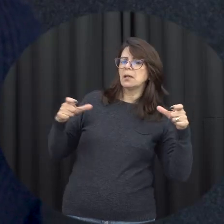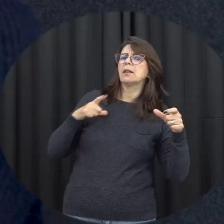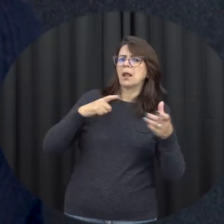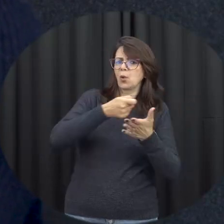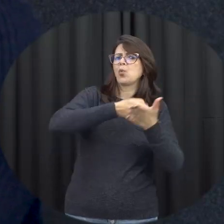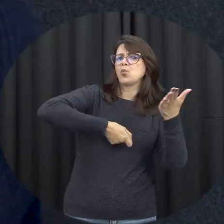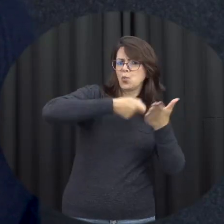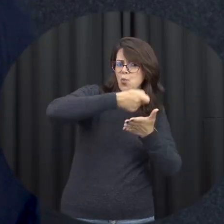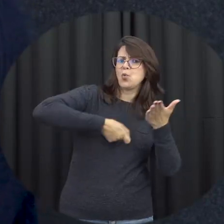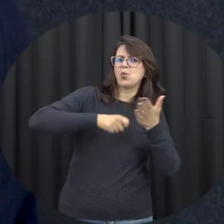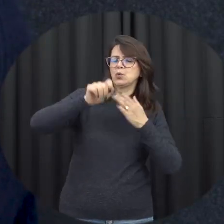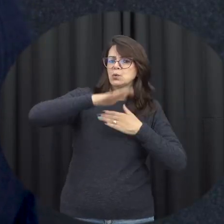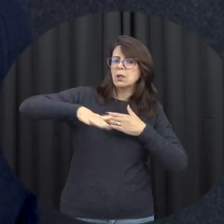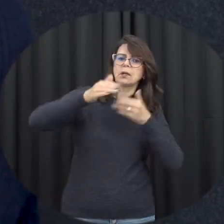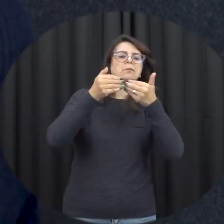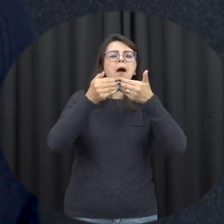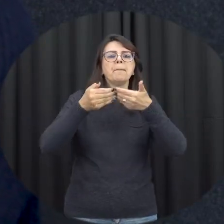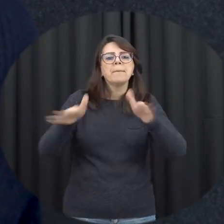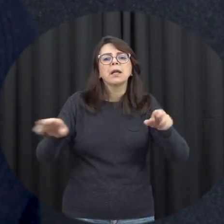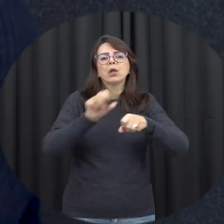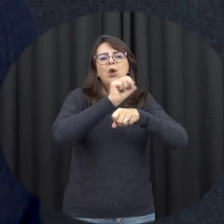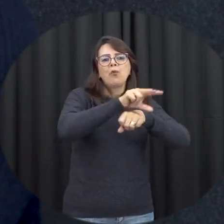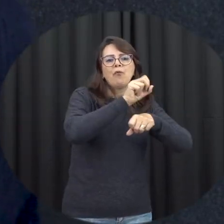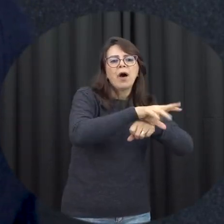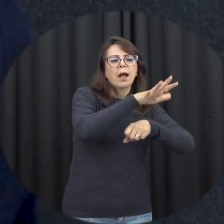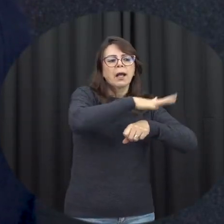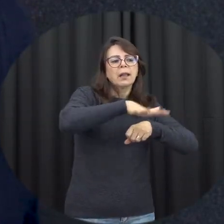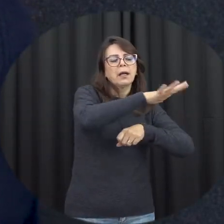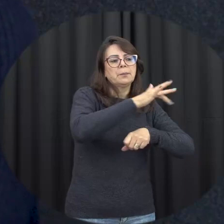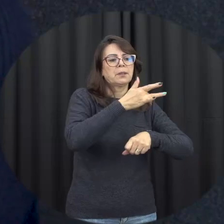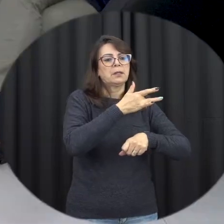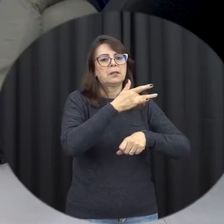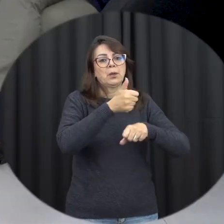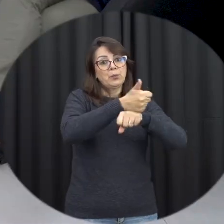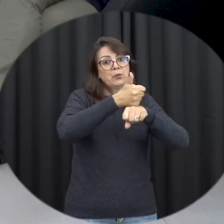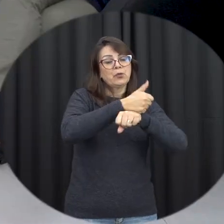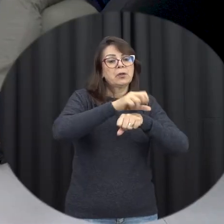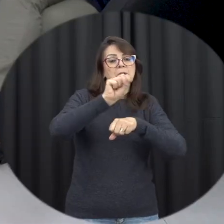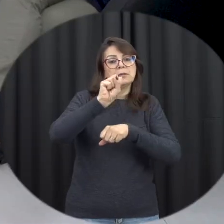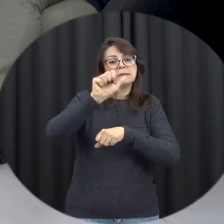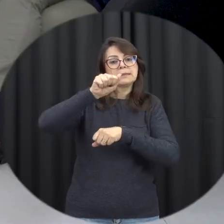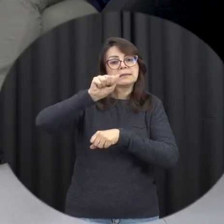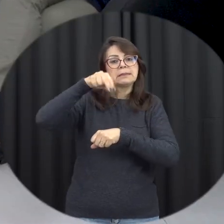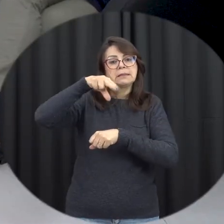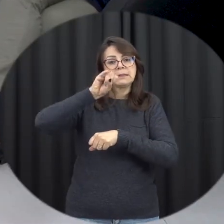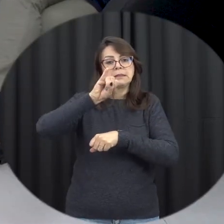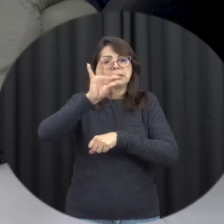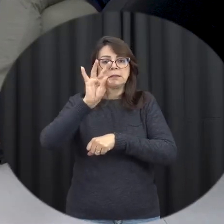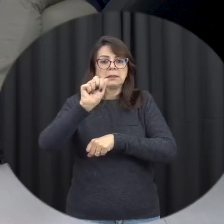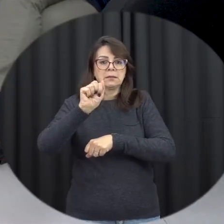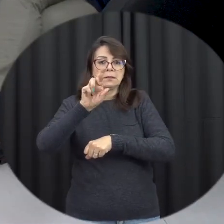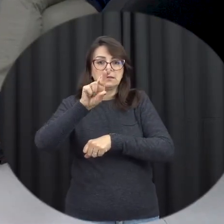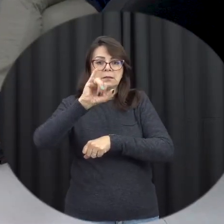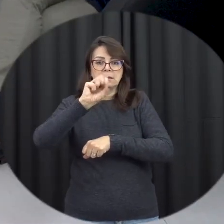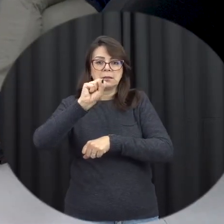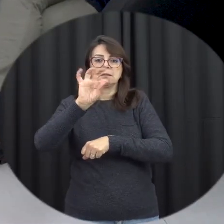a maioria tem muito concurso já que estão abrindo vaga, como falou, né, para sanitarista. Então, o cargo é